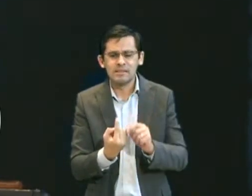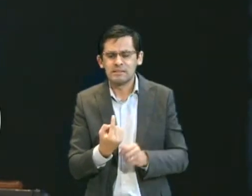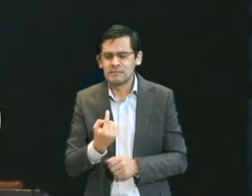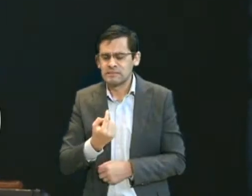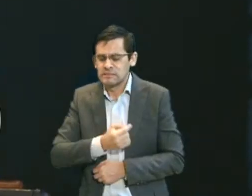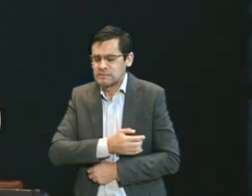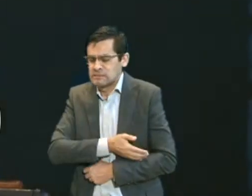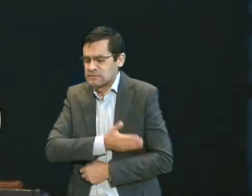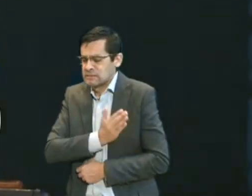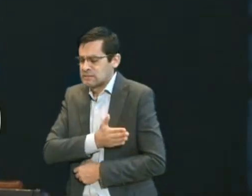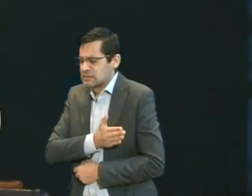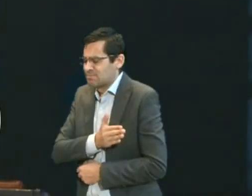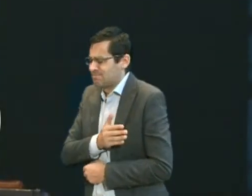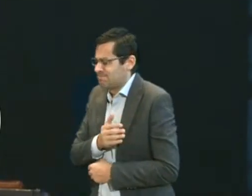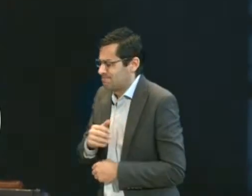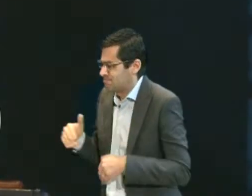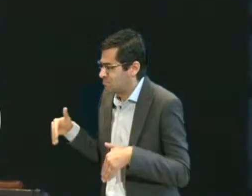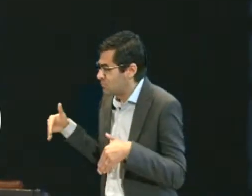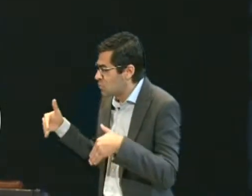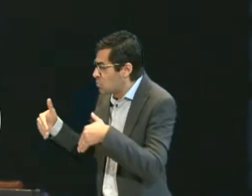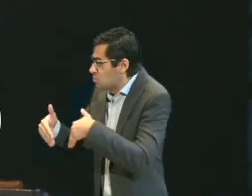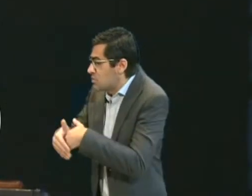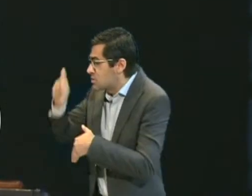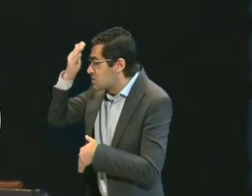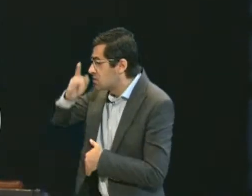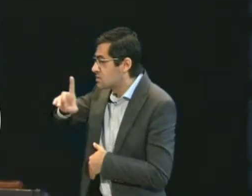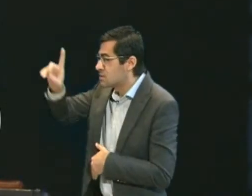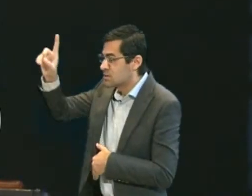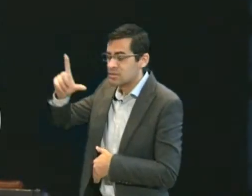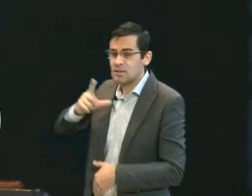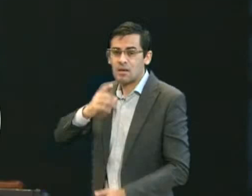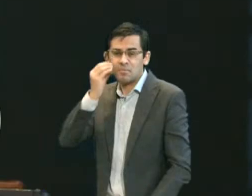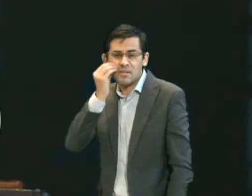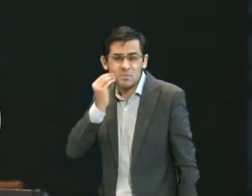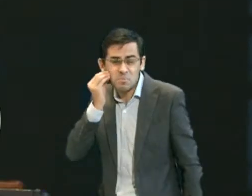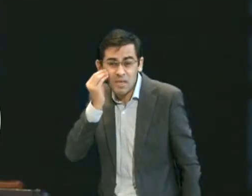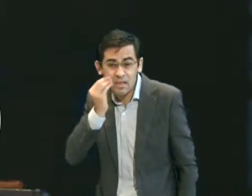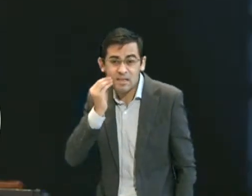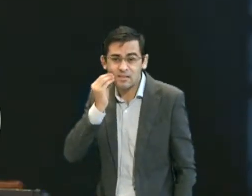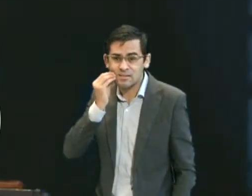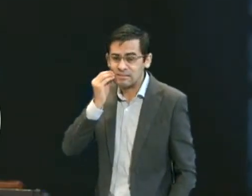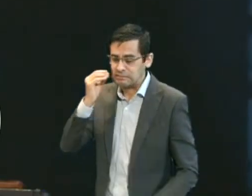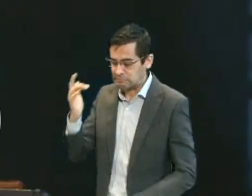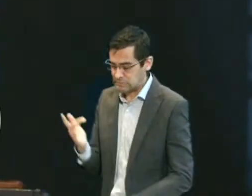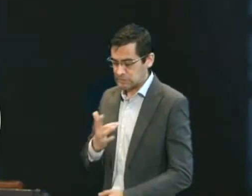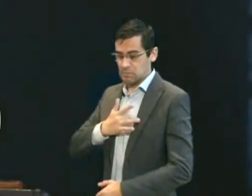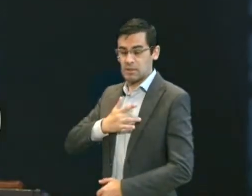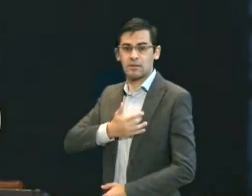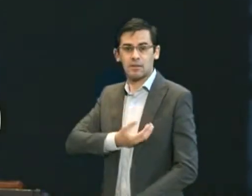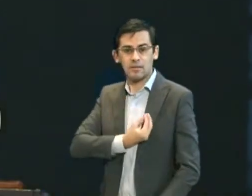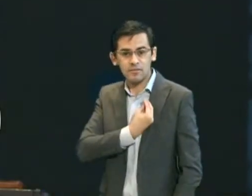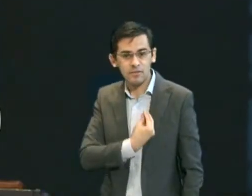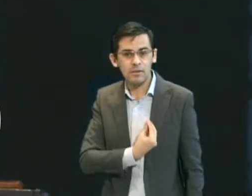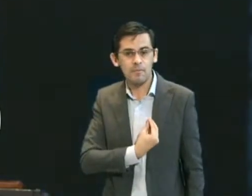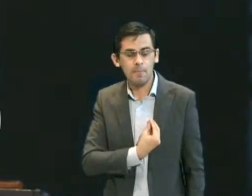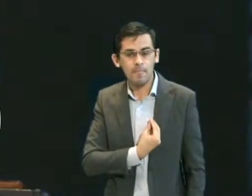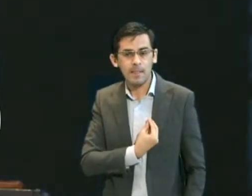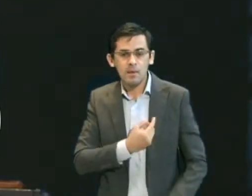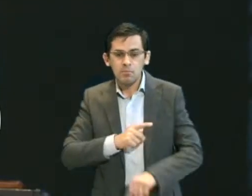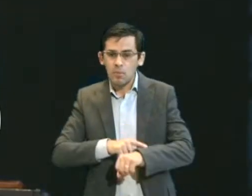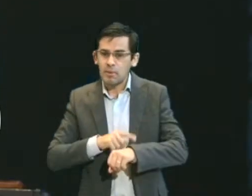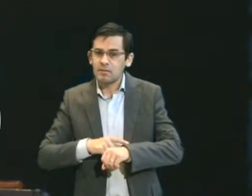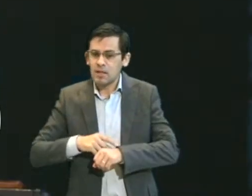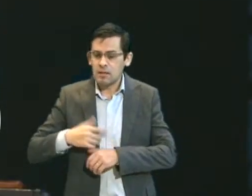na presença de Deus. E ali ele tem uma experiência com Deus que marca a sua vida. Quando ele briga